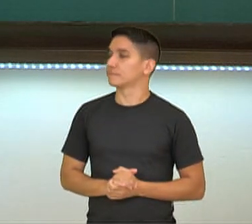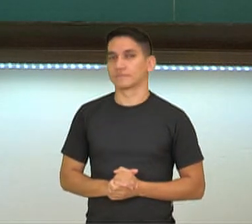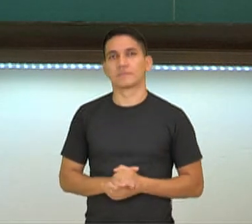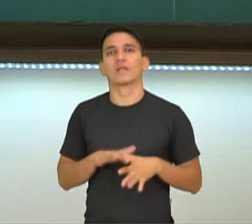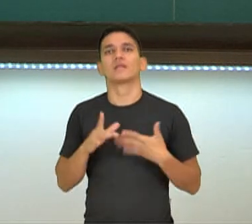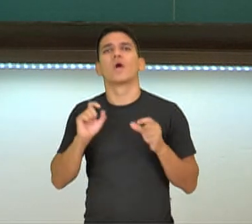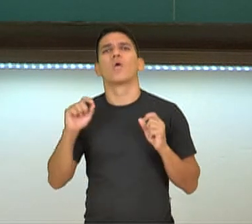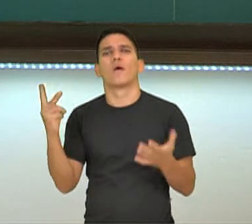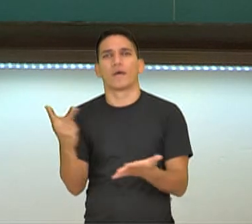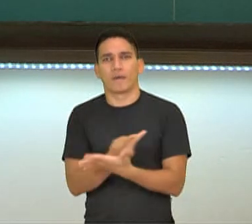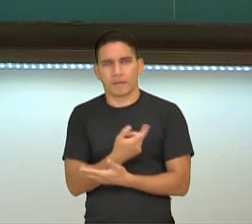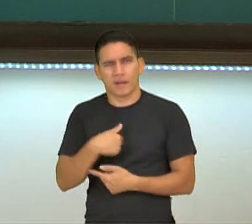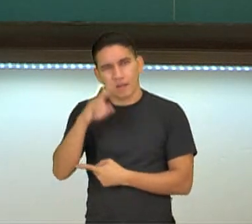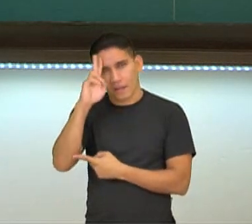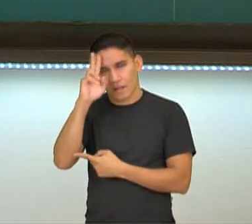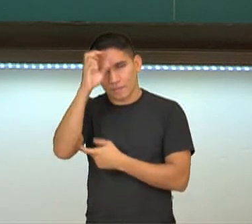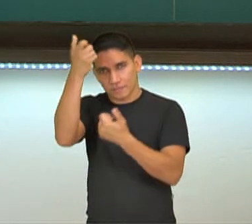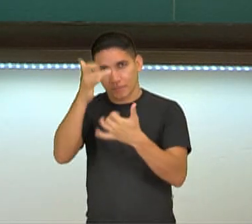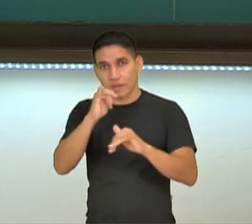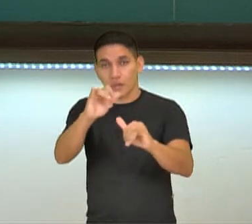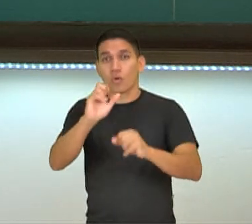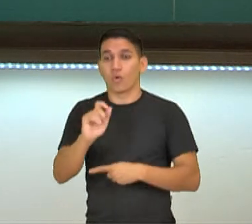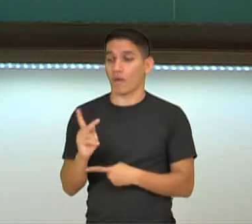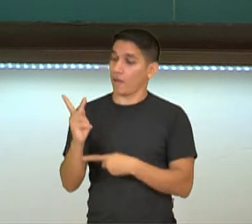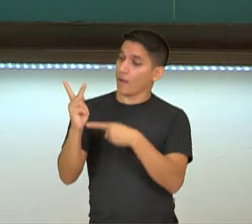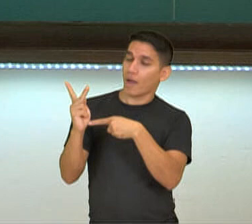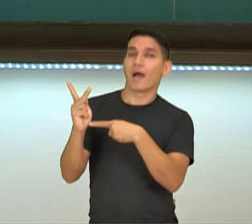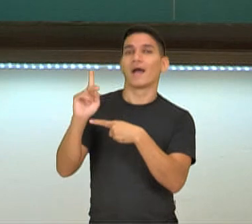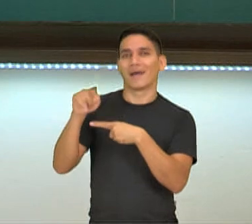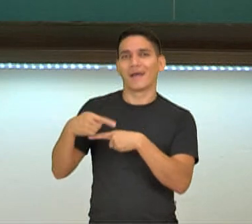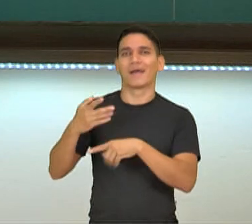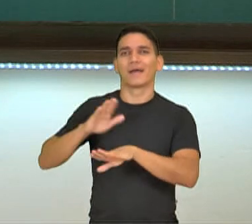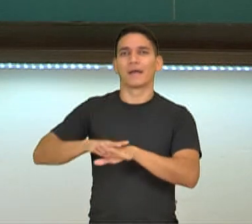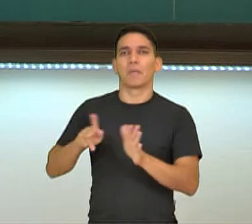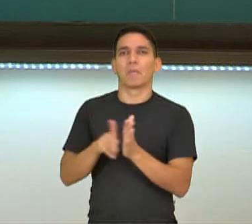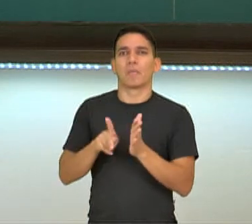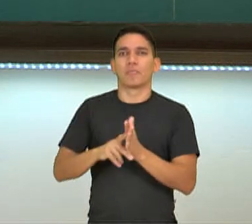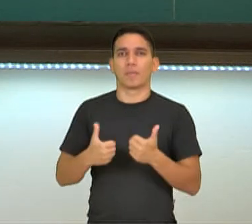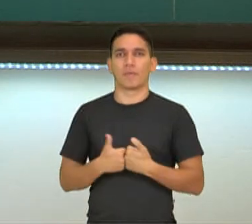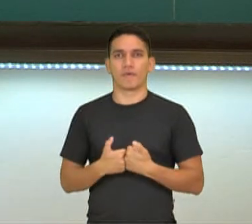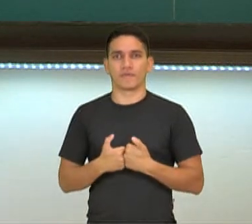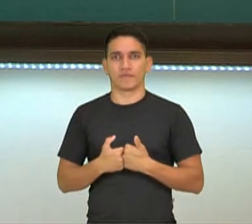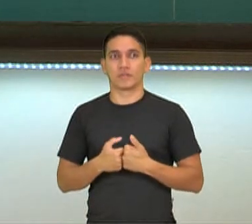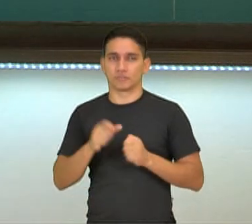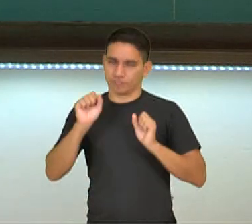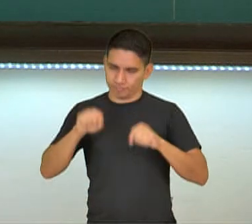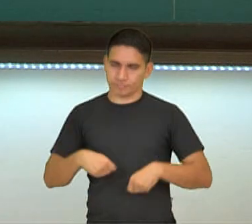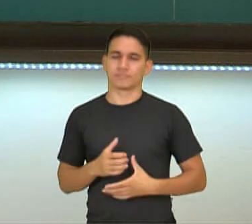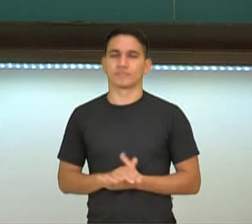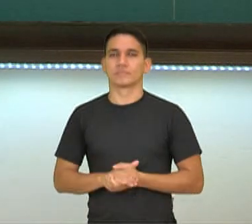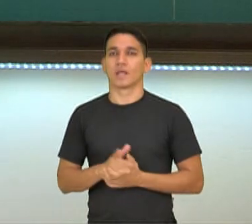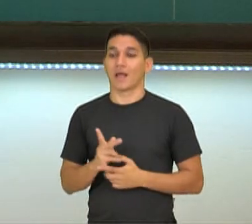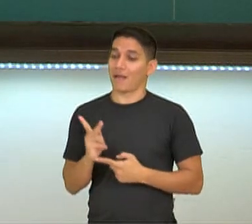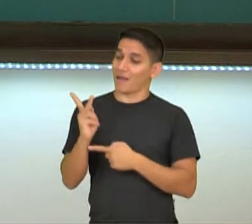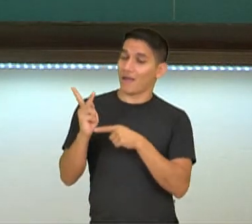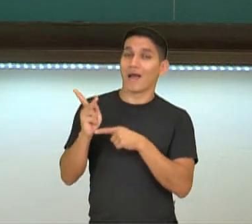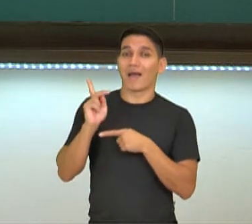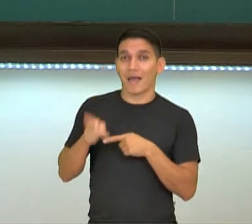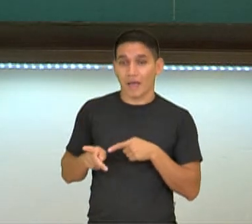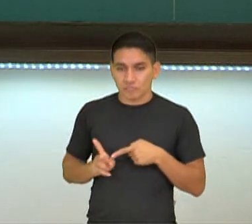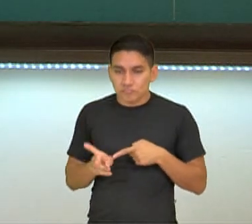que acontece? Lembra que eu falei para vocês que o K tinha um sentido físico? Tem sim. O K, ele é uma constante